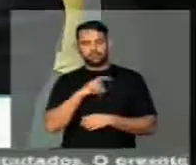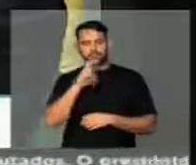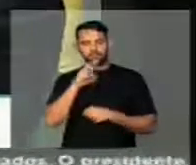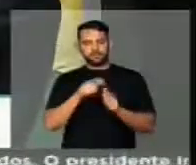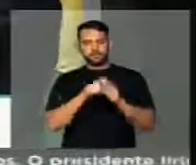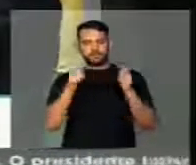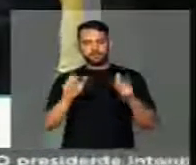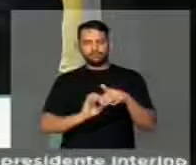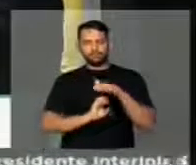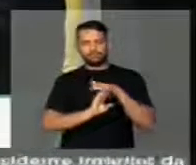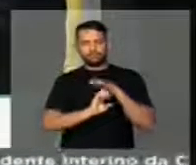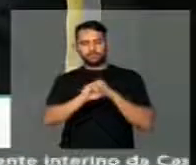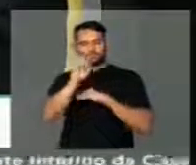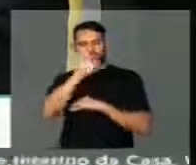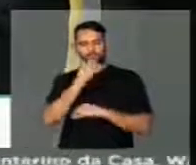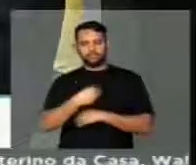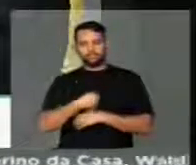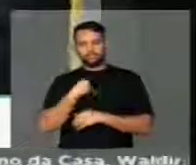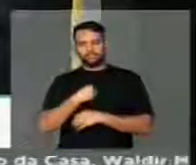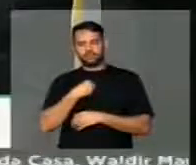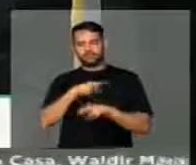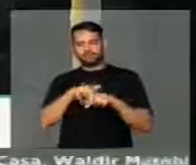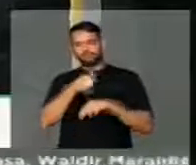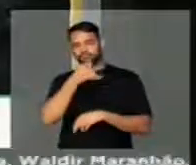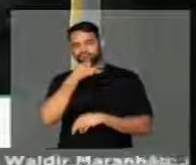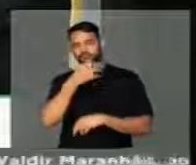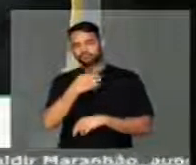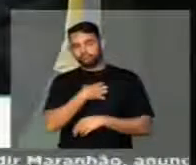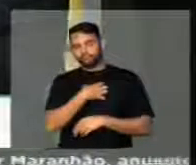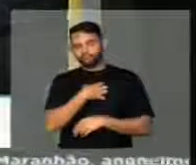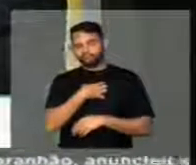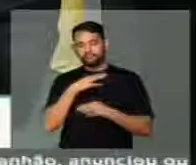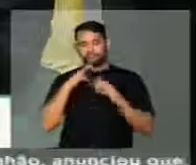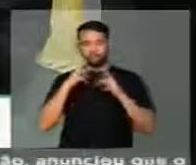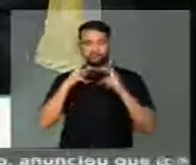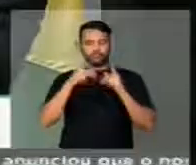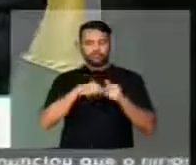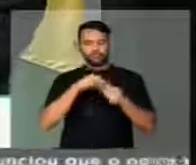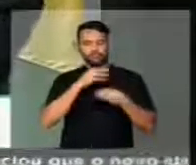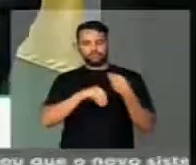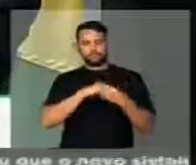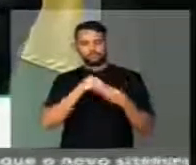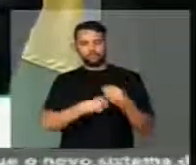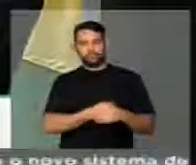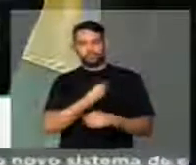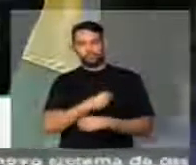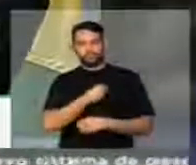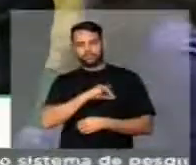5 maiores empresas do Brasil, lamentavelmente, todas